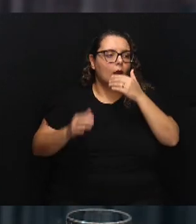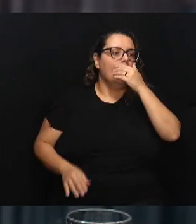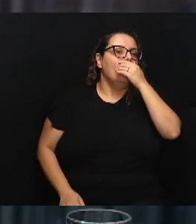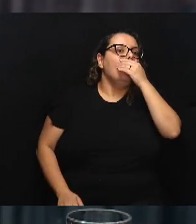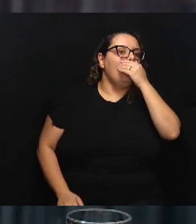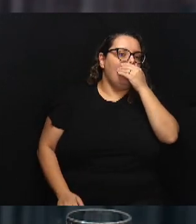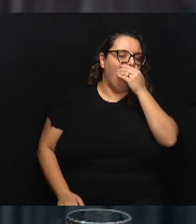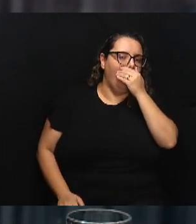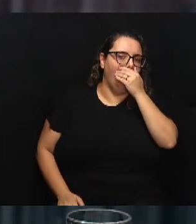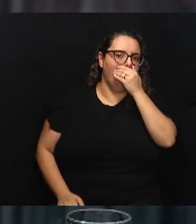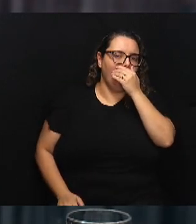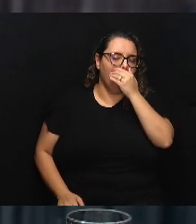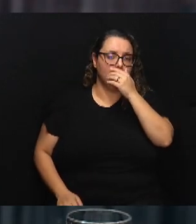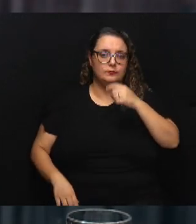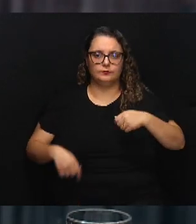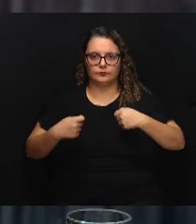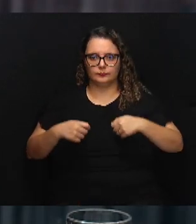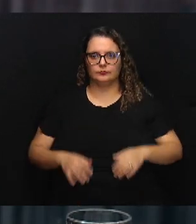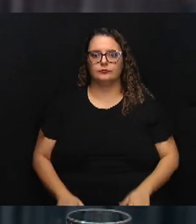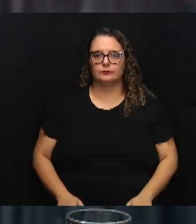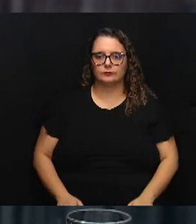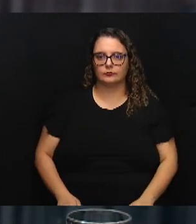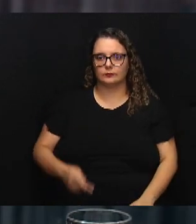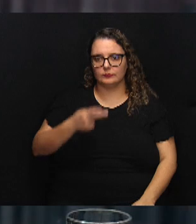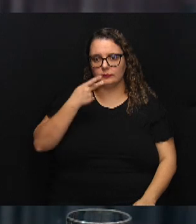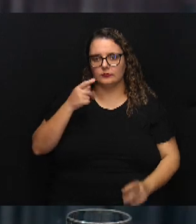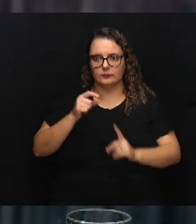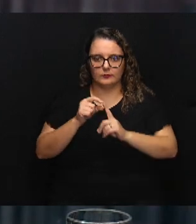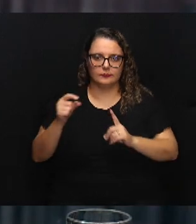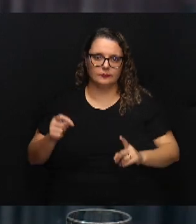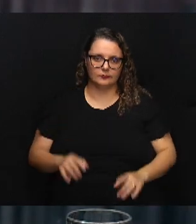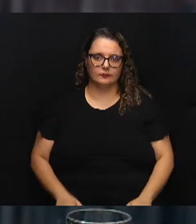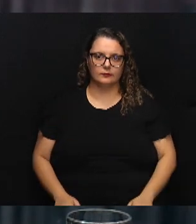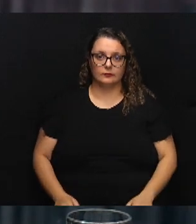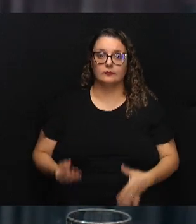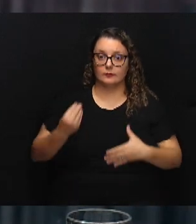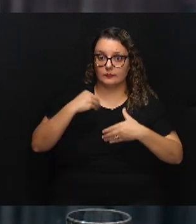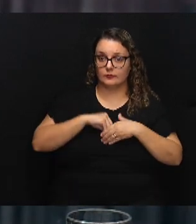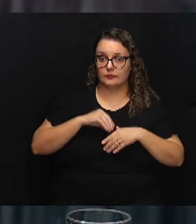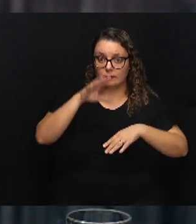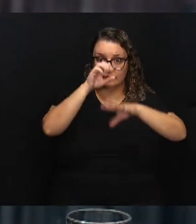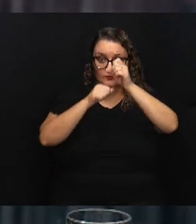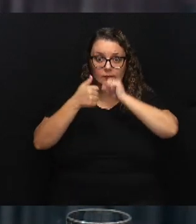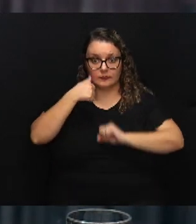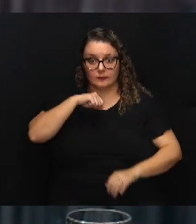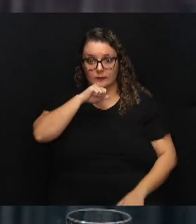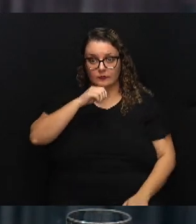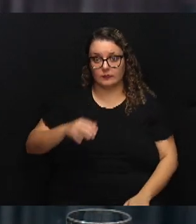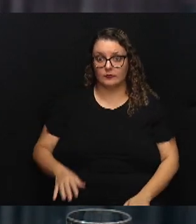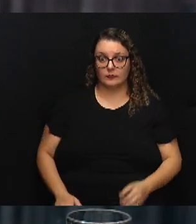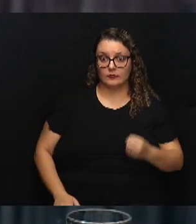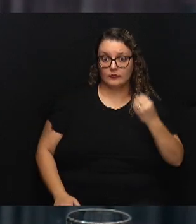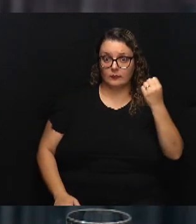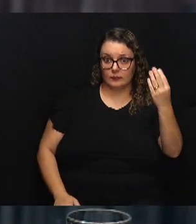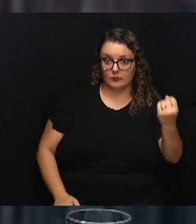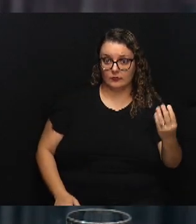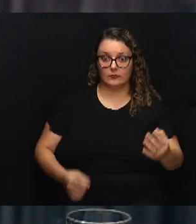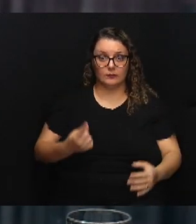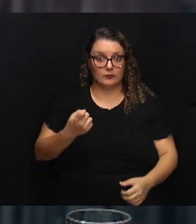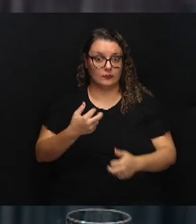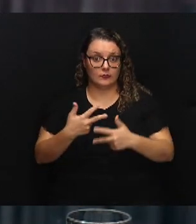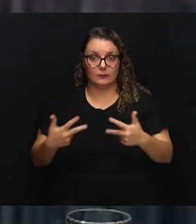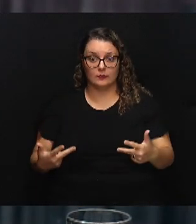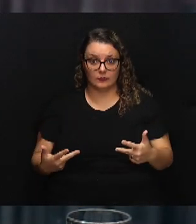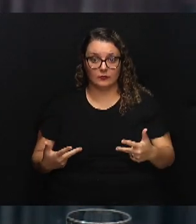das necessidades. E aí, falando de frases, tem uma frase que eu carrego muito comigo, que eu aprendi com a minha mãe, que é: viagem é a única coisa